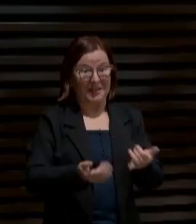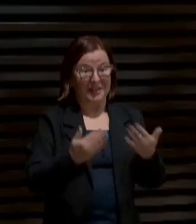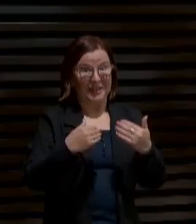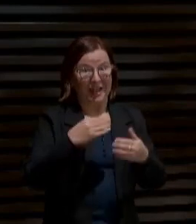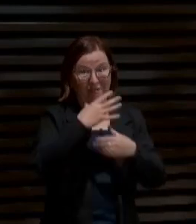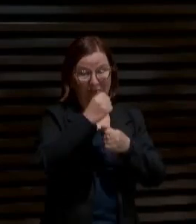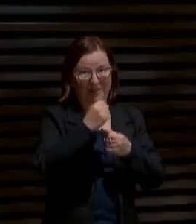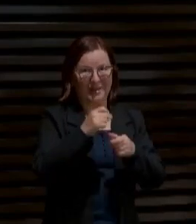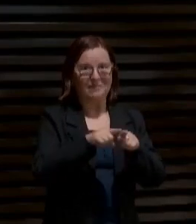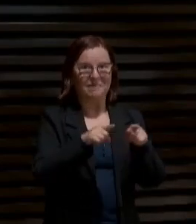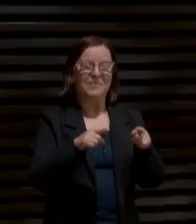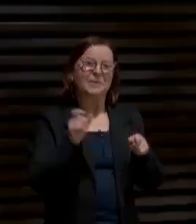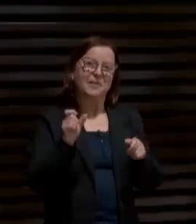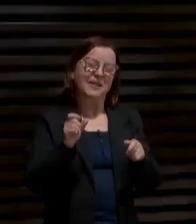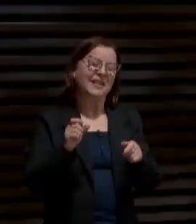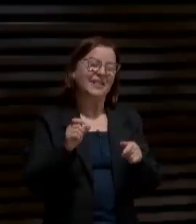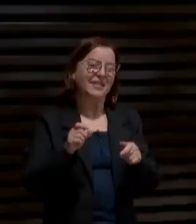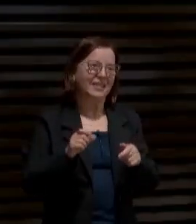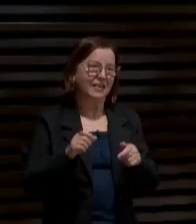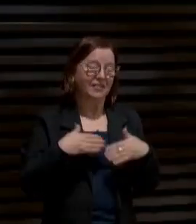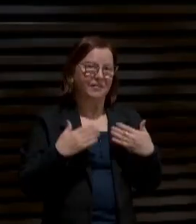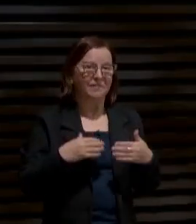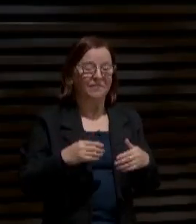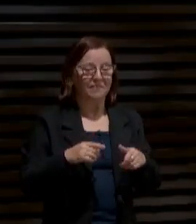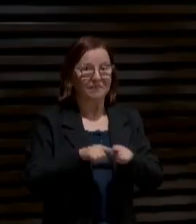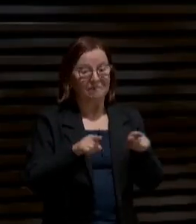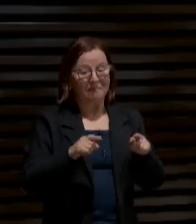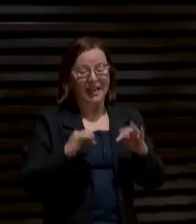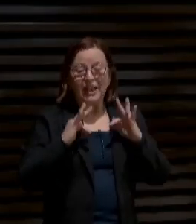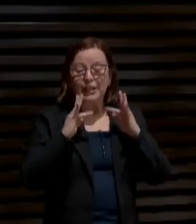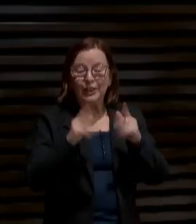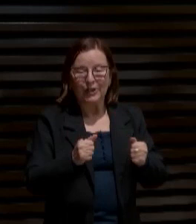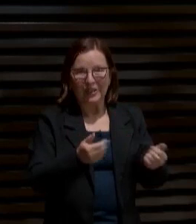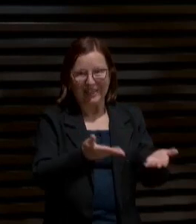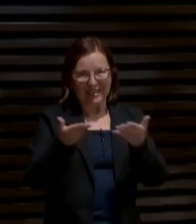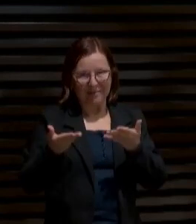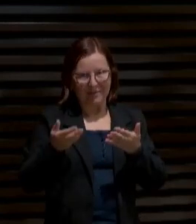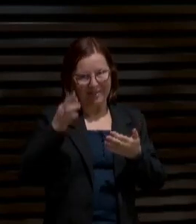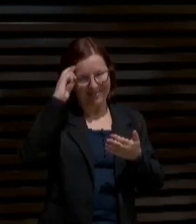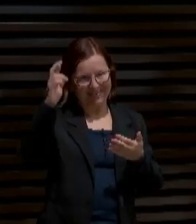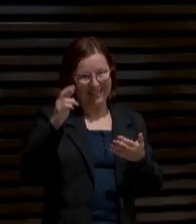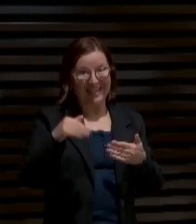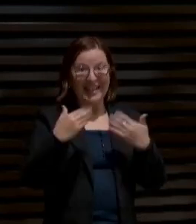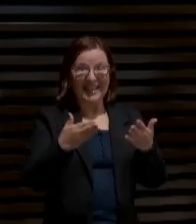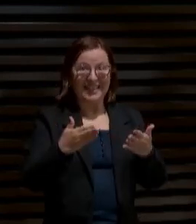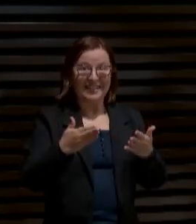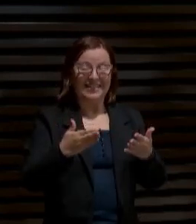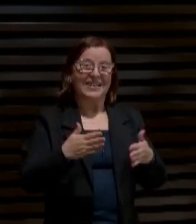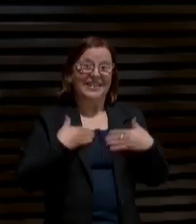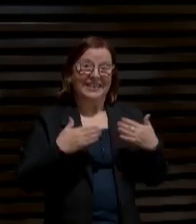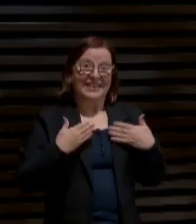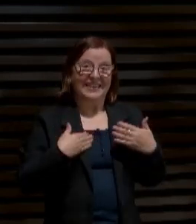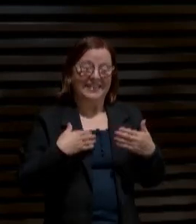privilégio vamos lá mas a todos quantos o receberam deu-lhes o privilégio de